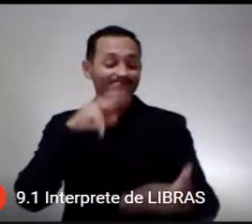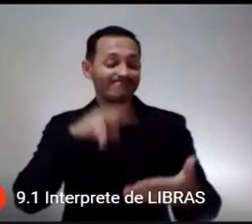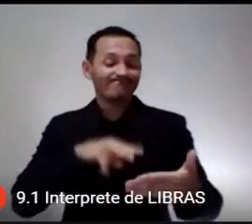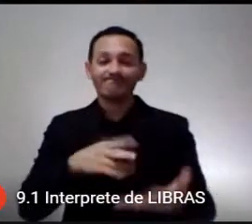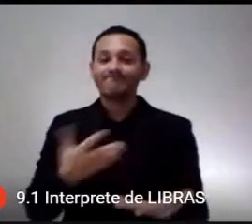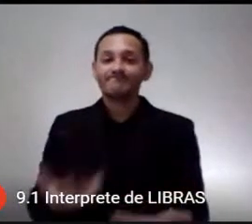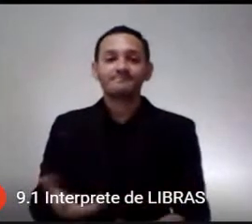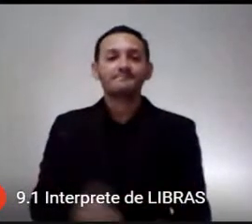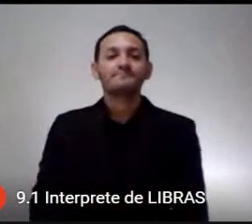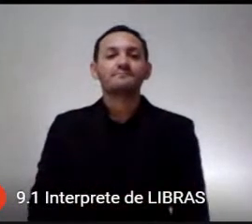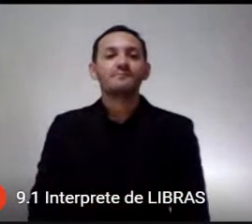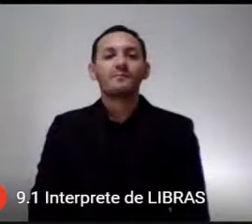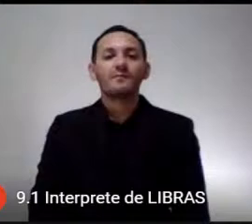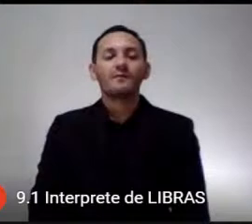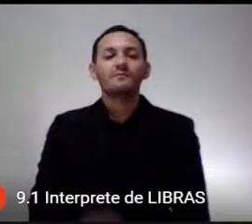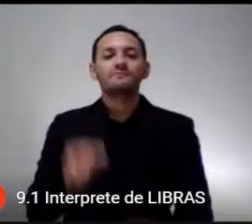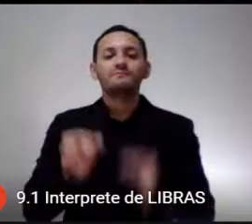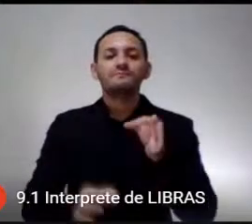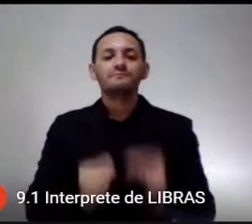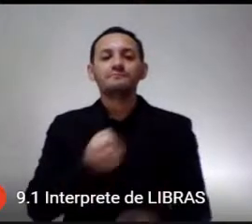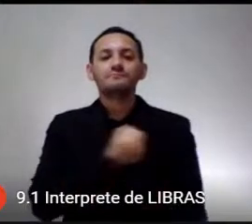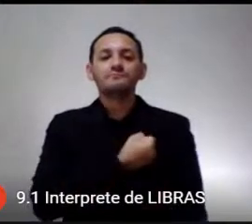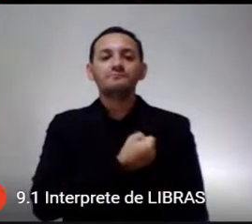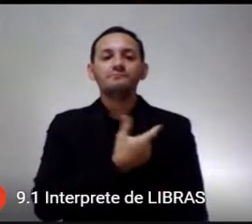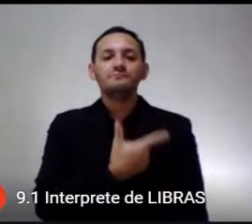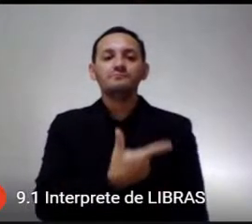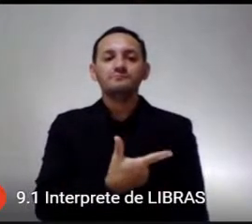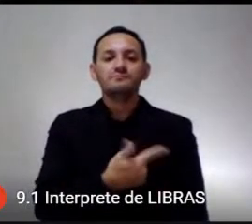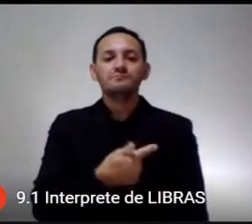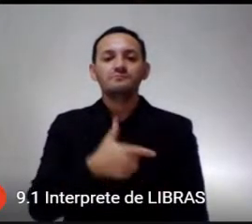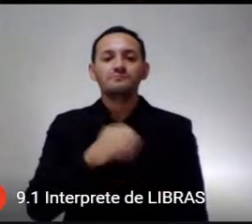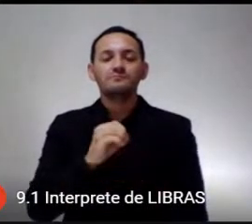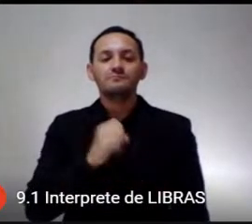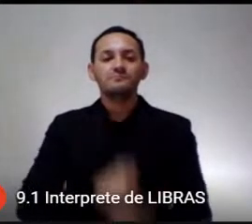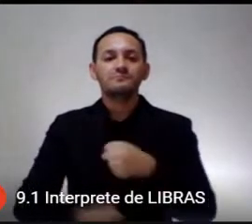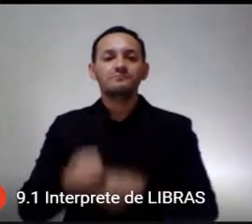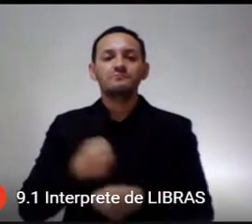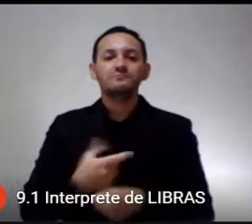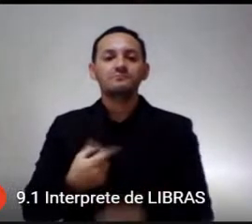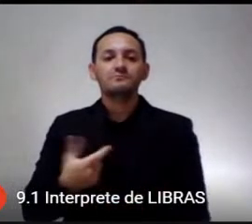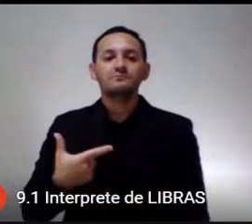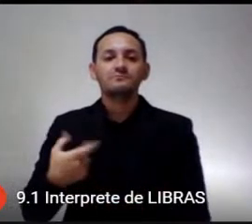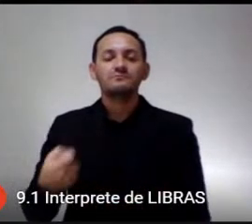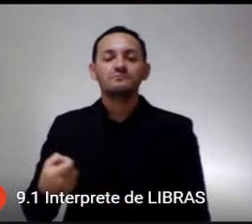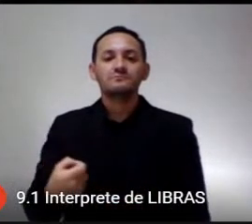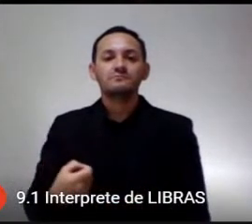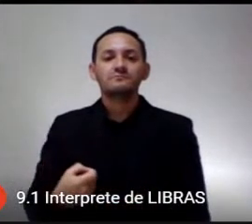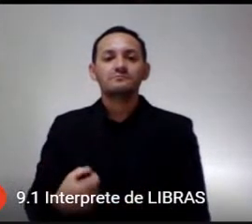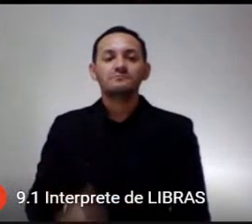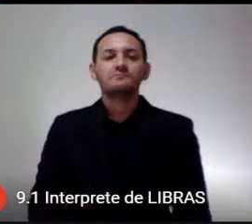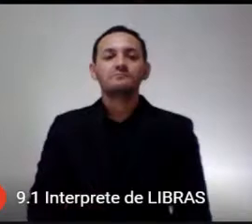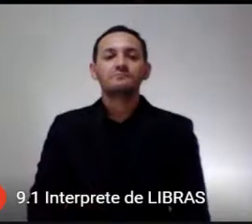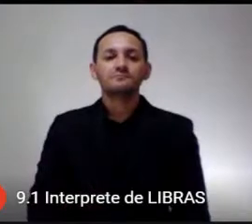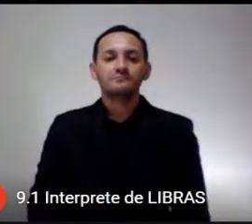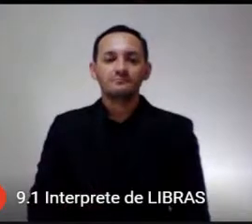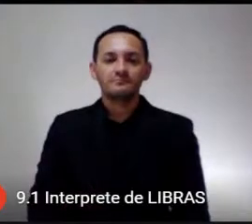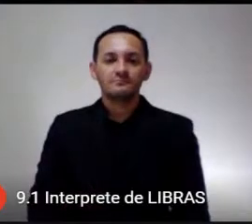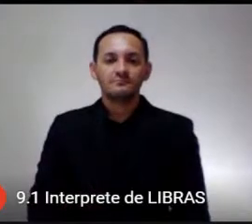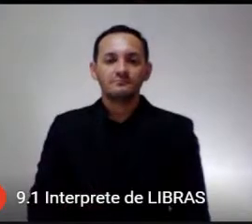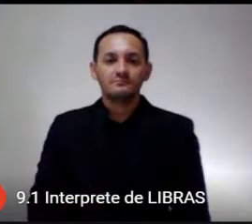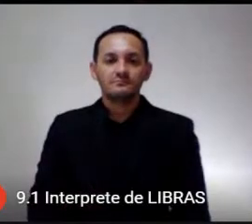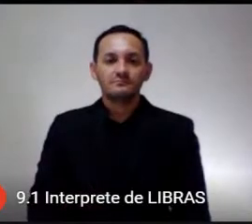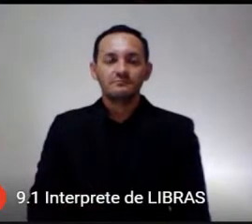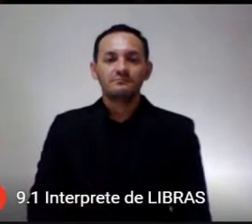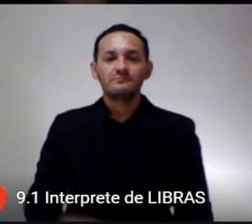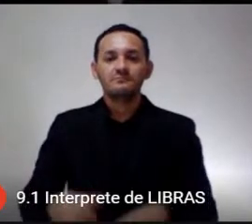O processo número 270, dígito 18/2020. Designação de juiz eleitoral. Da